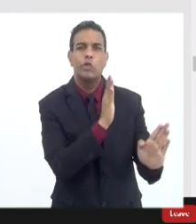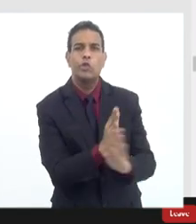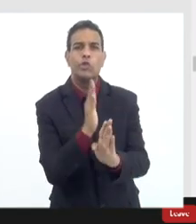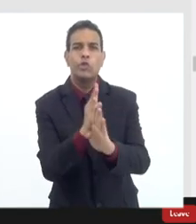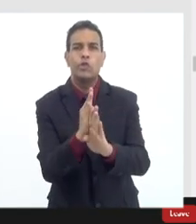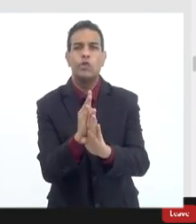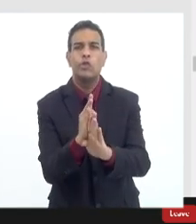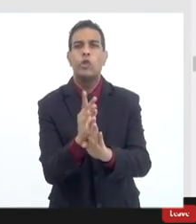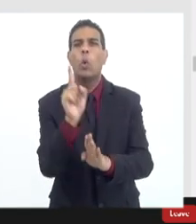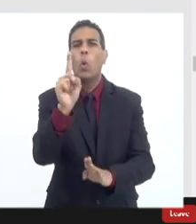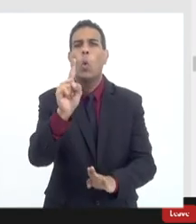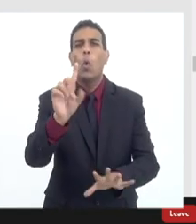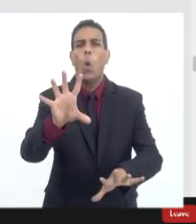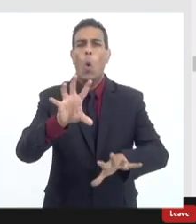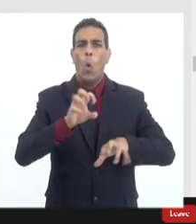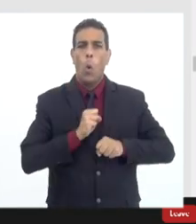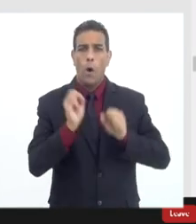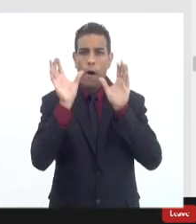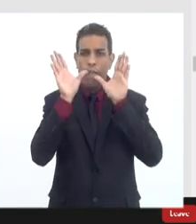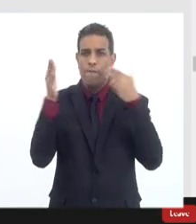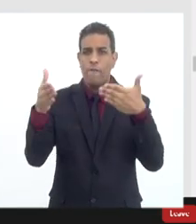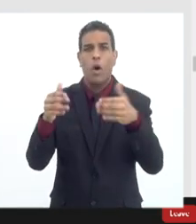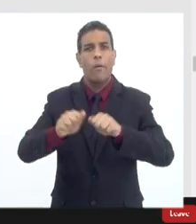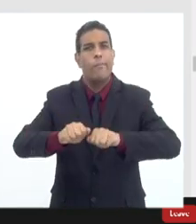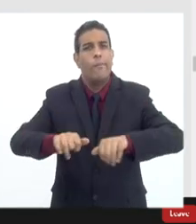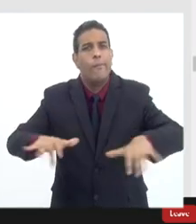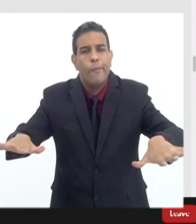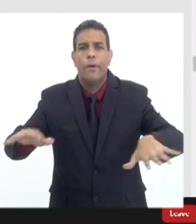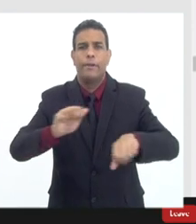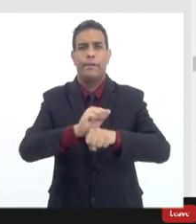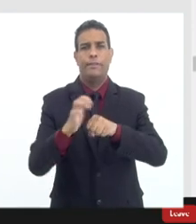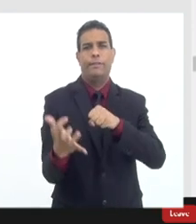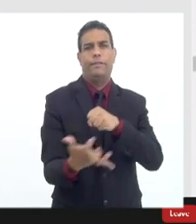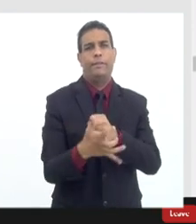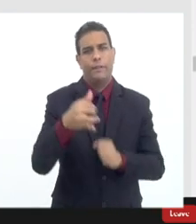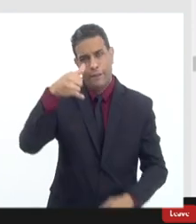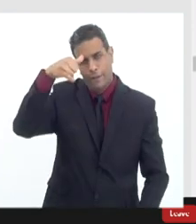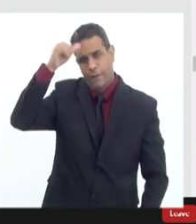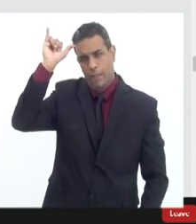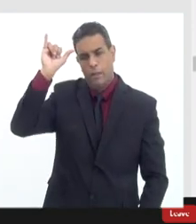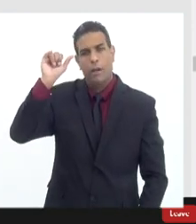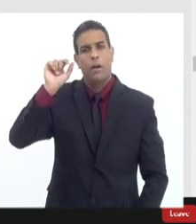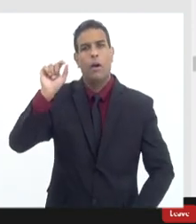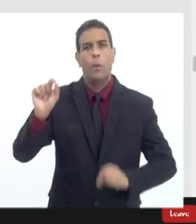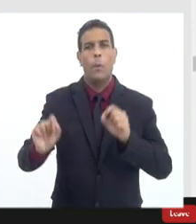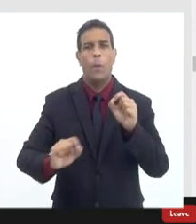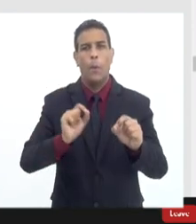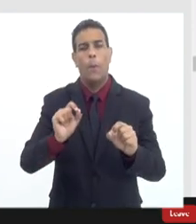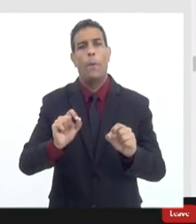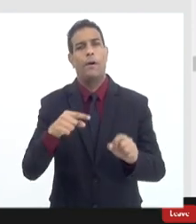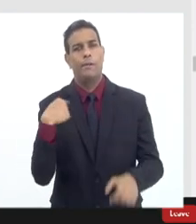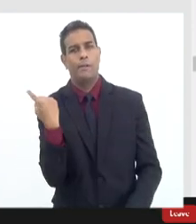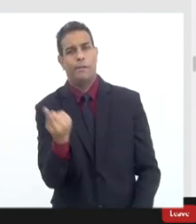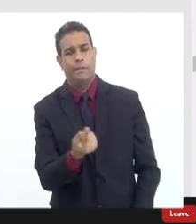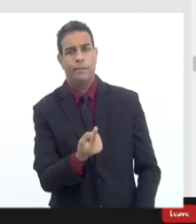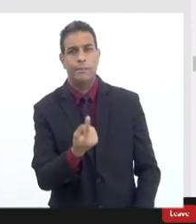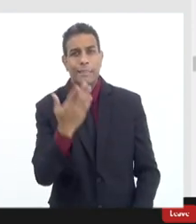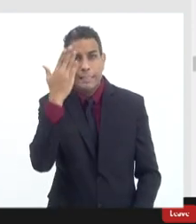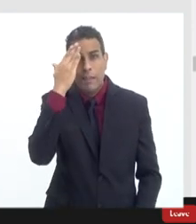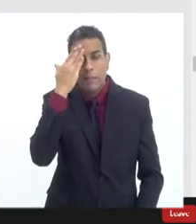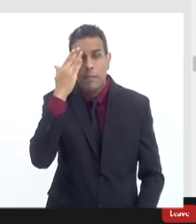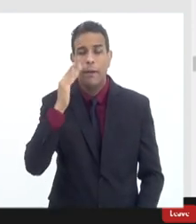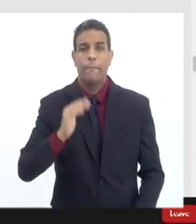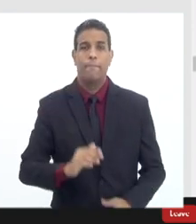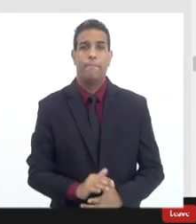um caso se transforme num foco de contaminação, num surto, e acabe alimentando a pandemia. Então, a gente